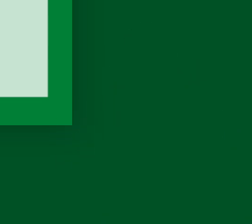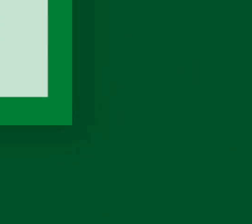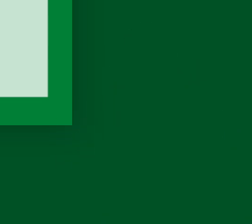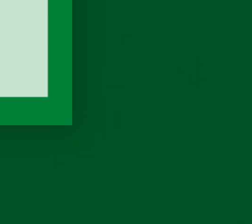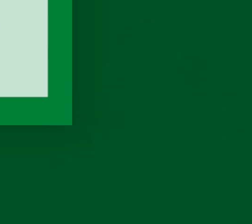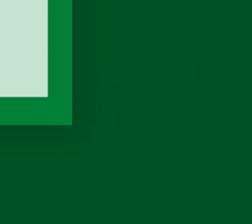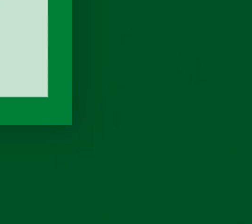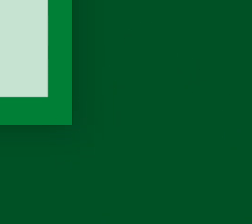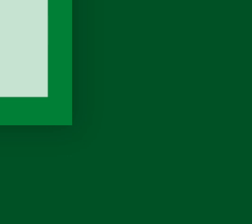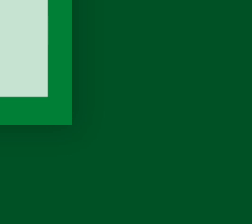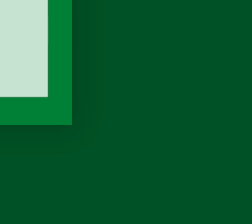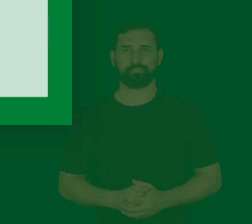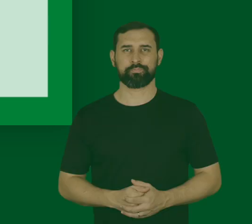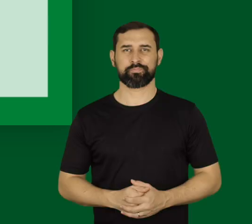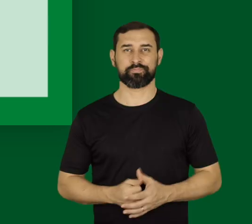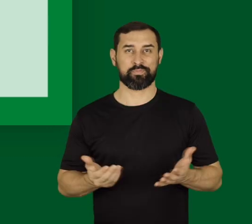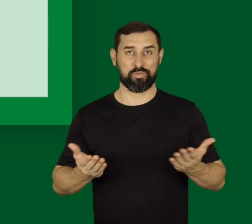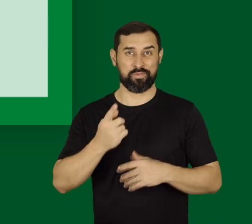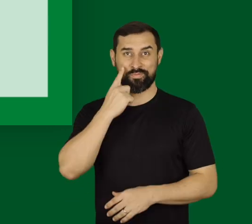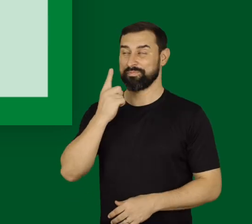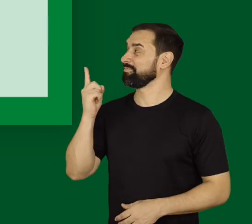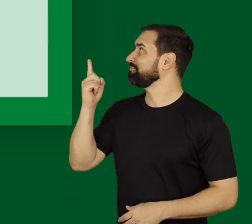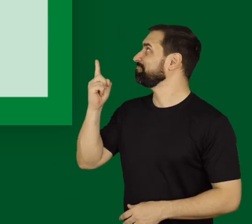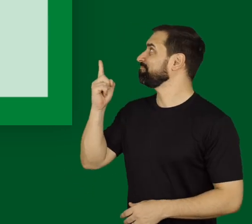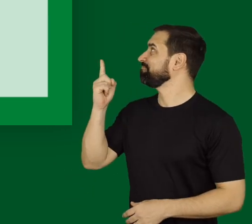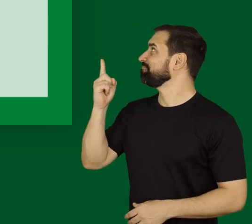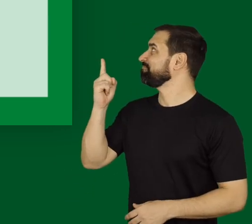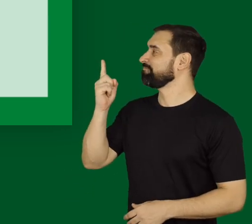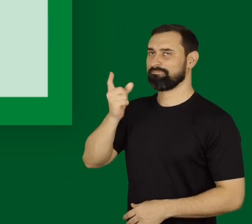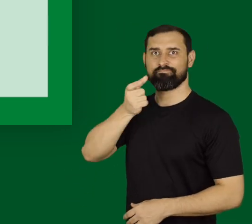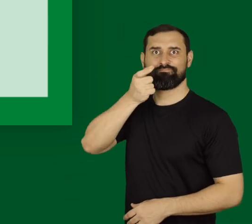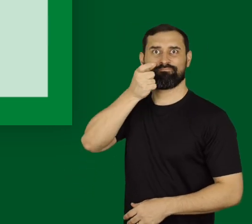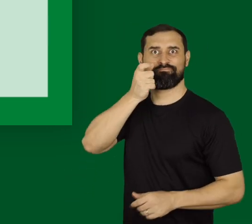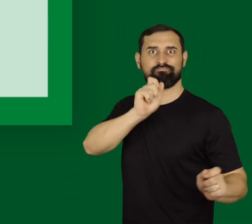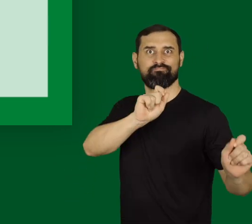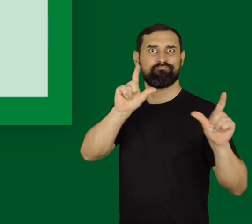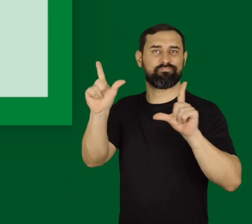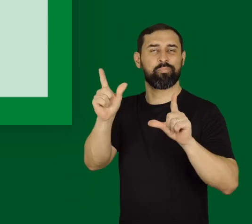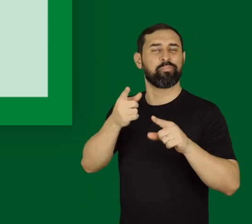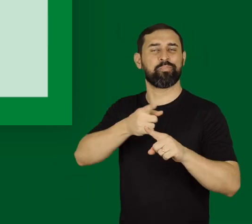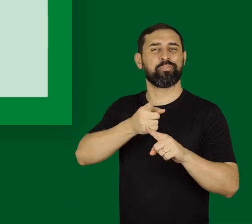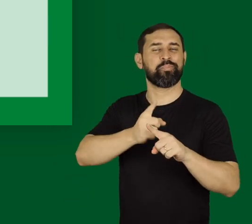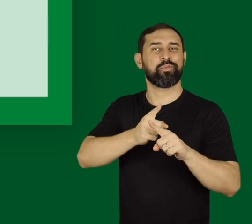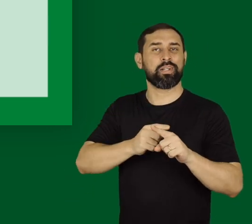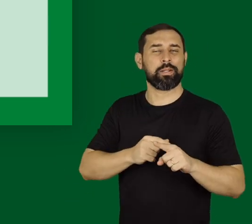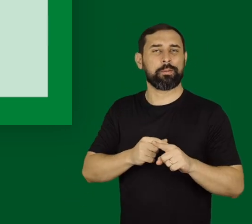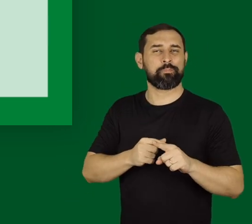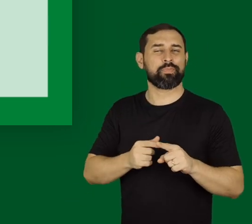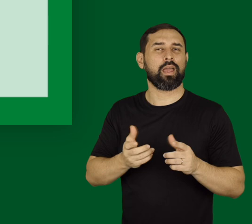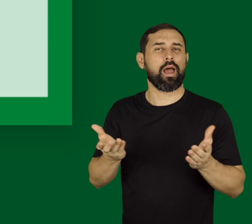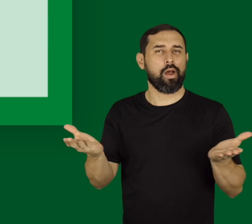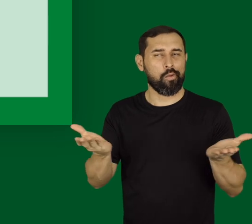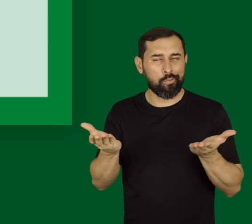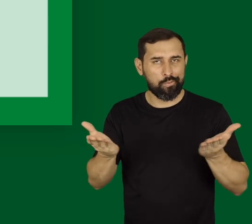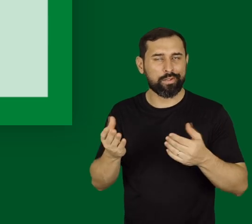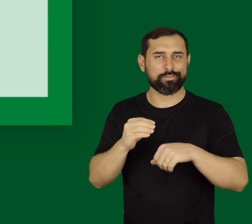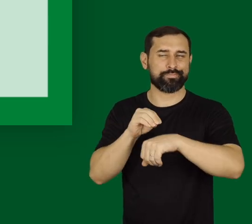comentou aqui. Então aqui, gente, é bem interessante slide para a